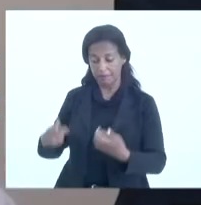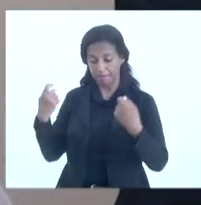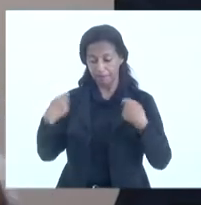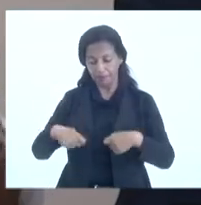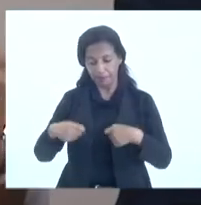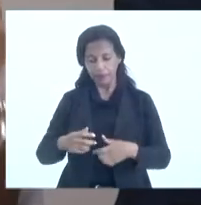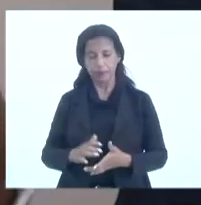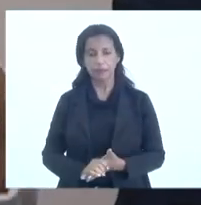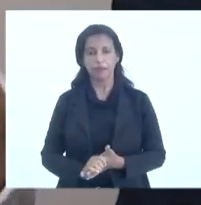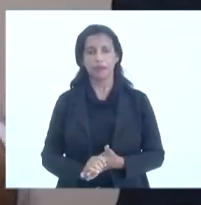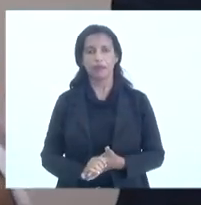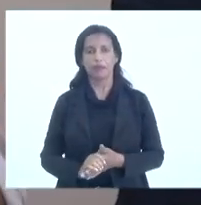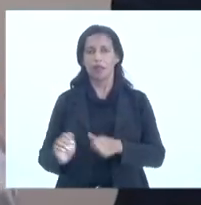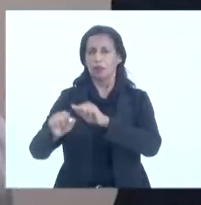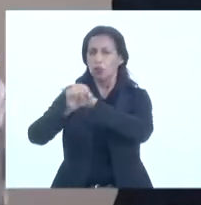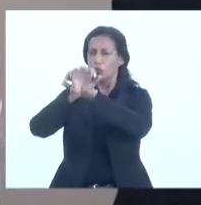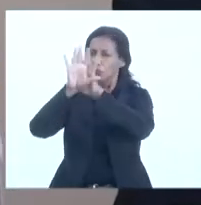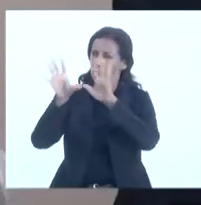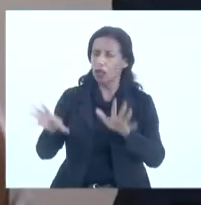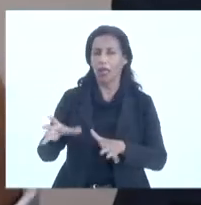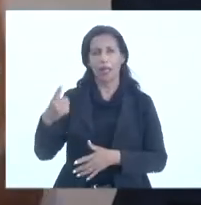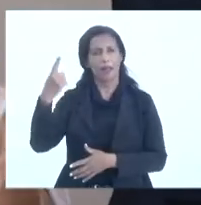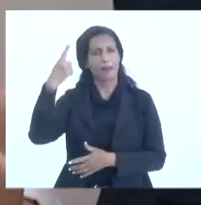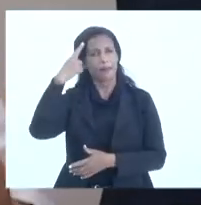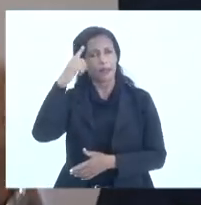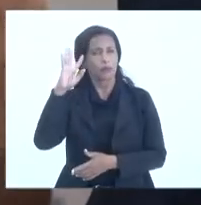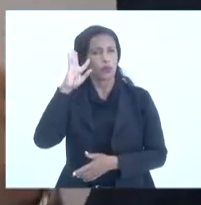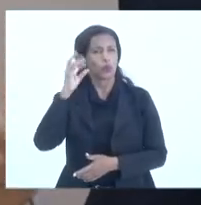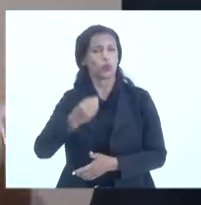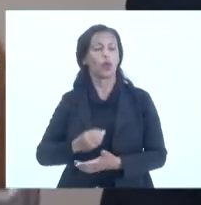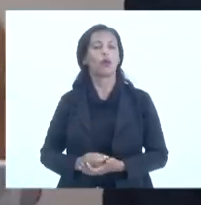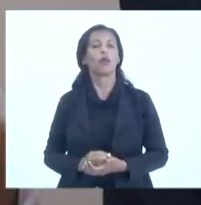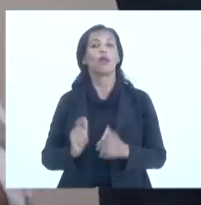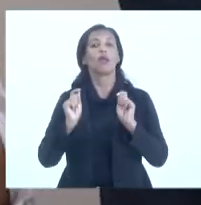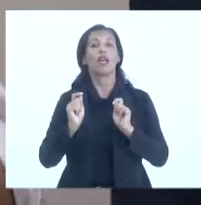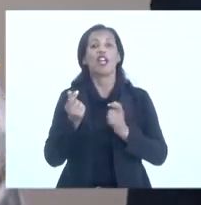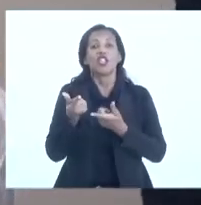nortear de forma muito clara o pensamento e a decisão é